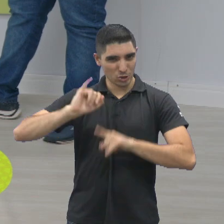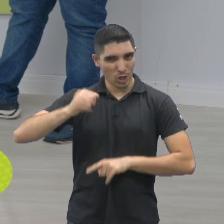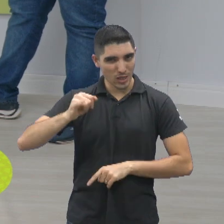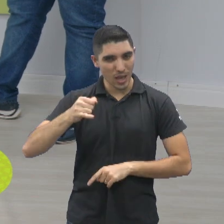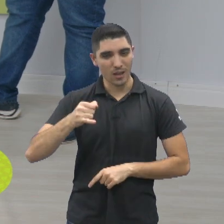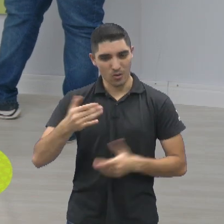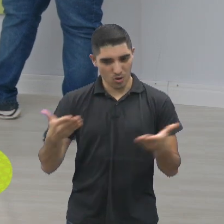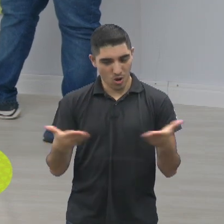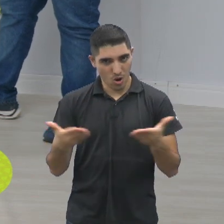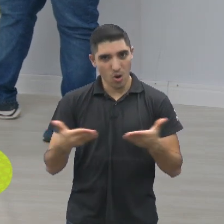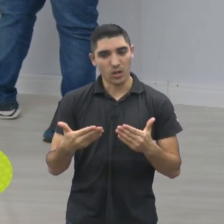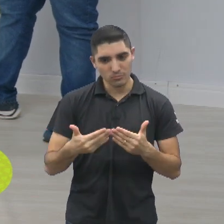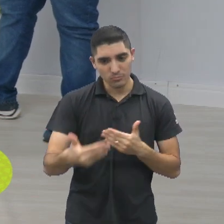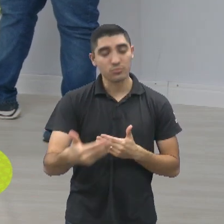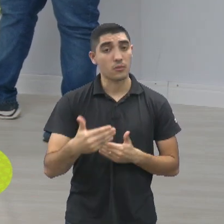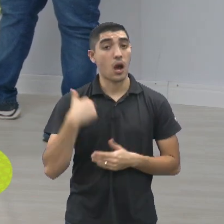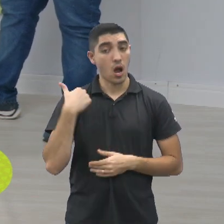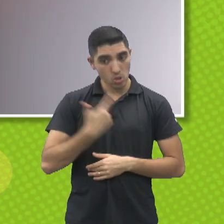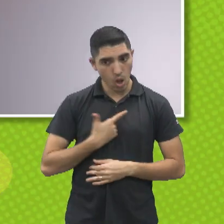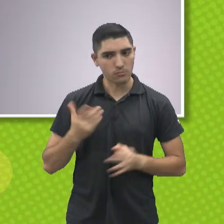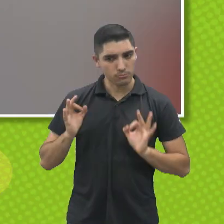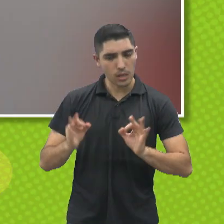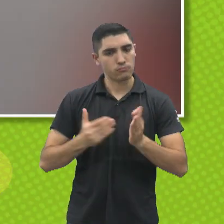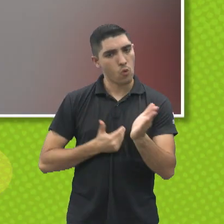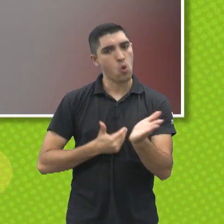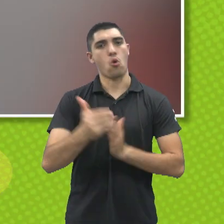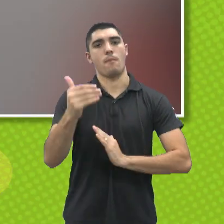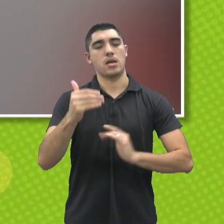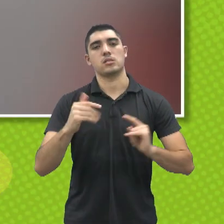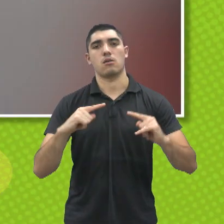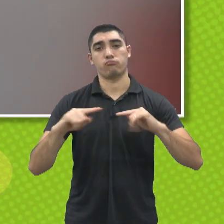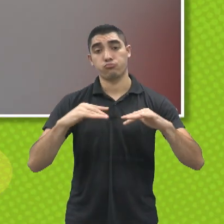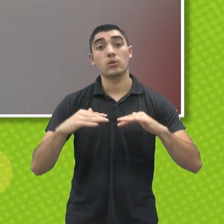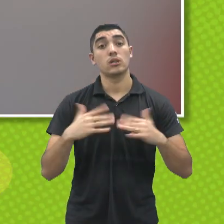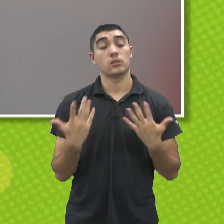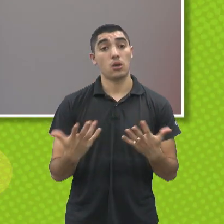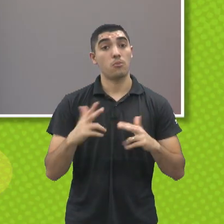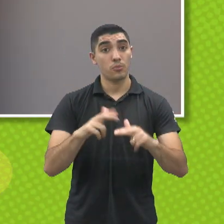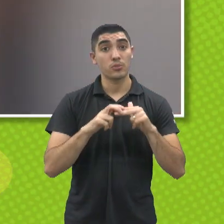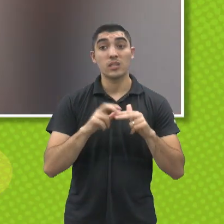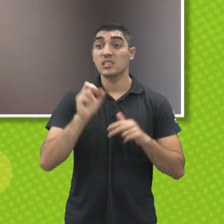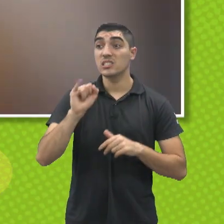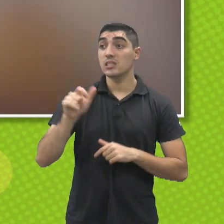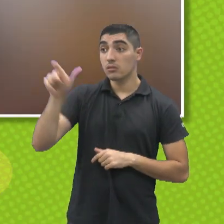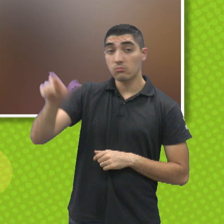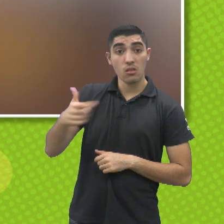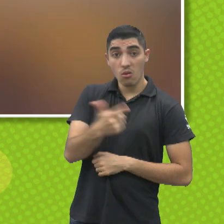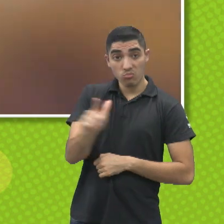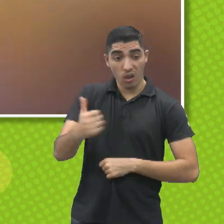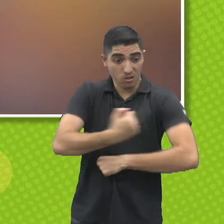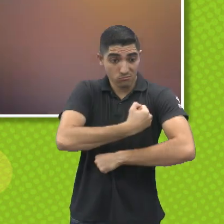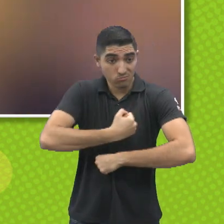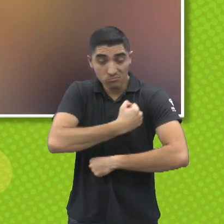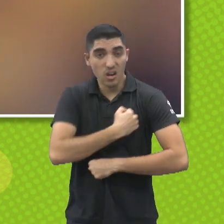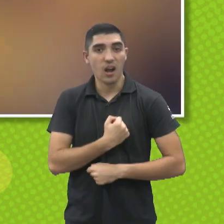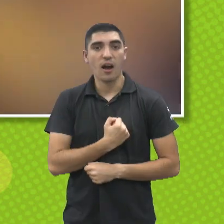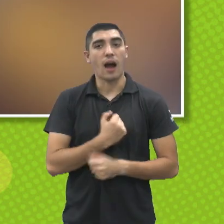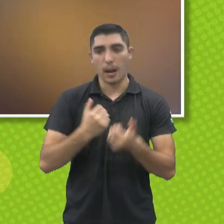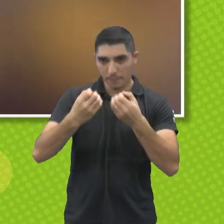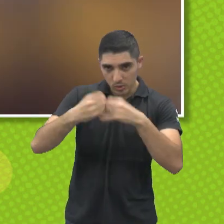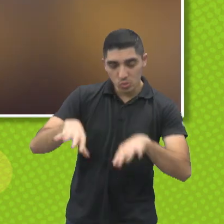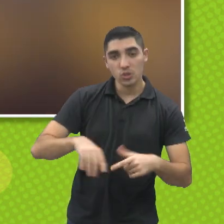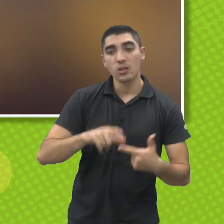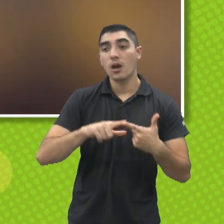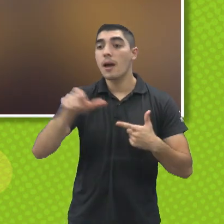dos funcionários é o que eu passo para os meninos o tempo inteiro. Se o cozinheiro não funcionar lá, o reflexo é dentro do campo. Se o cara que limpa